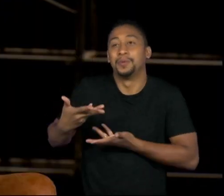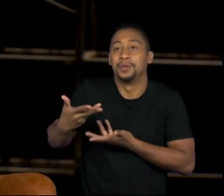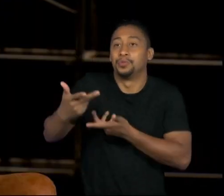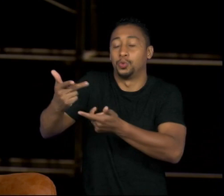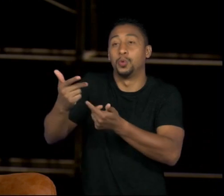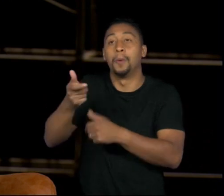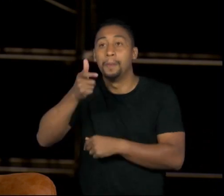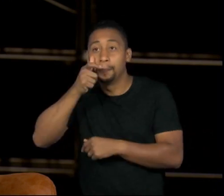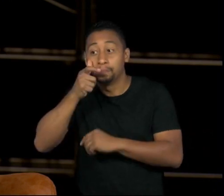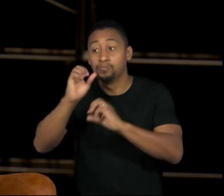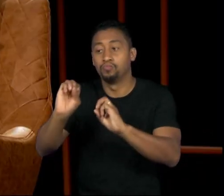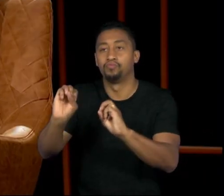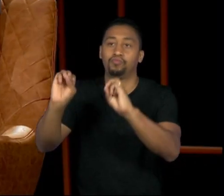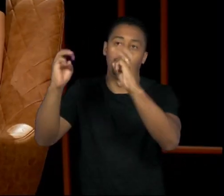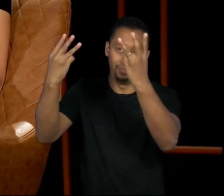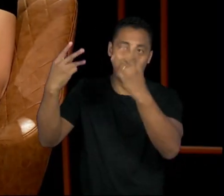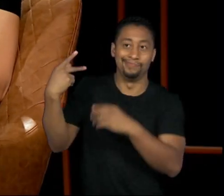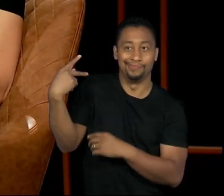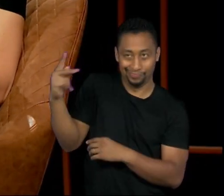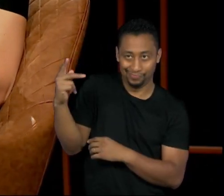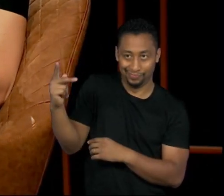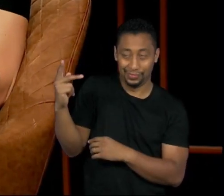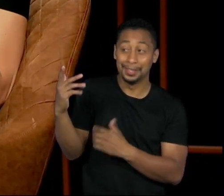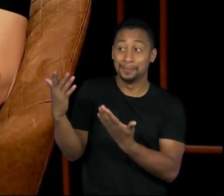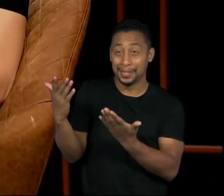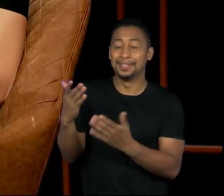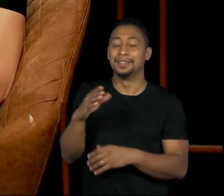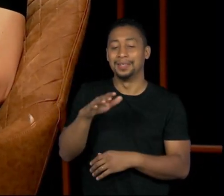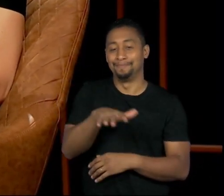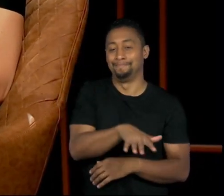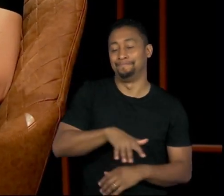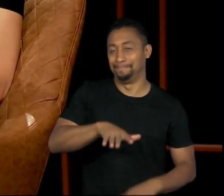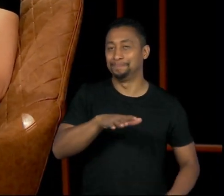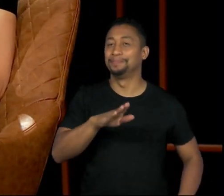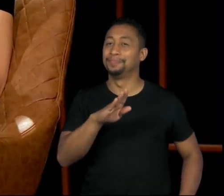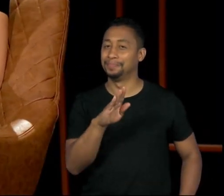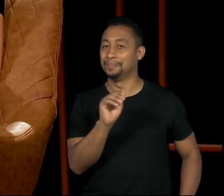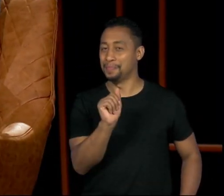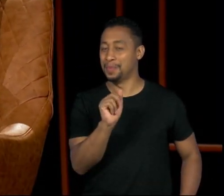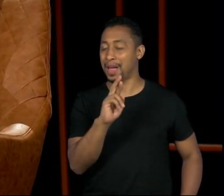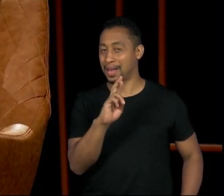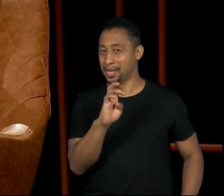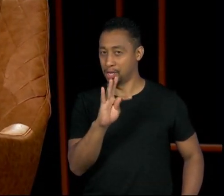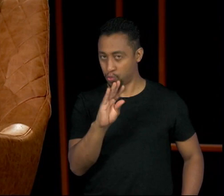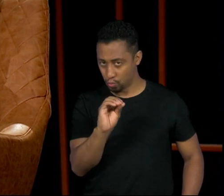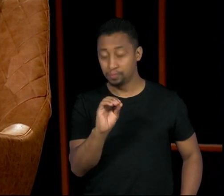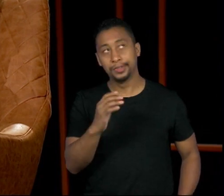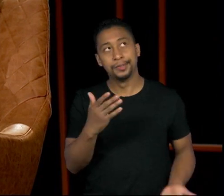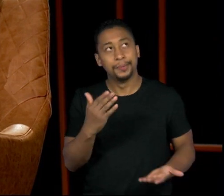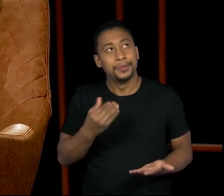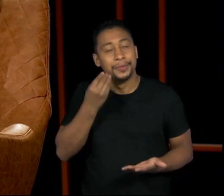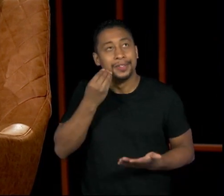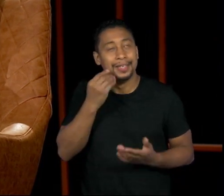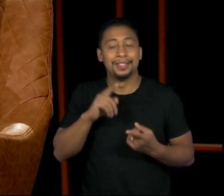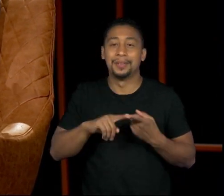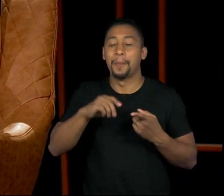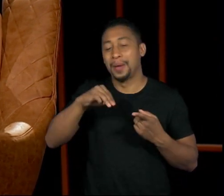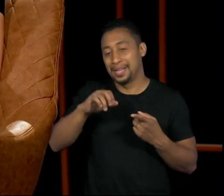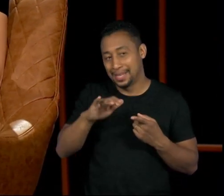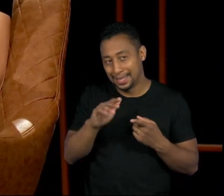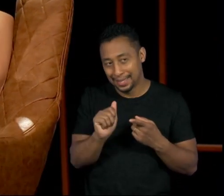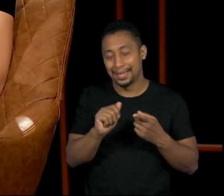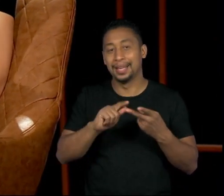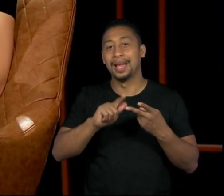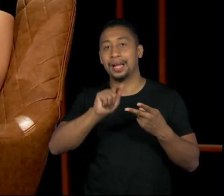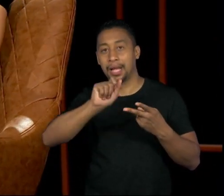assisti-lo. E lá no Barreto eu tive a oportunidade de estar com Marina Lima, que hoje é minha amiga, Gal Costa,